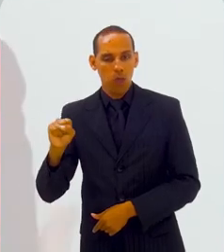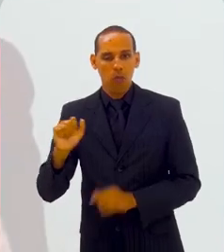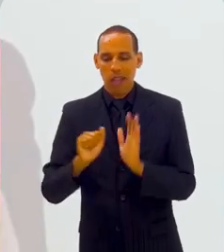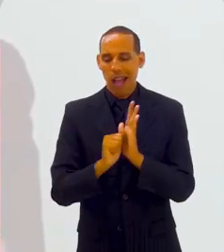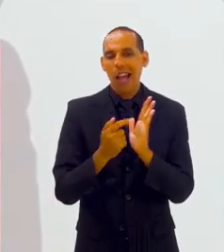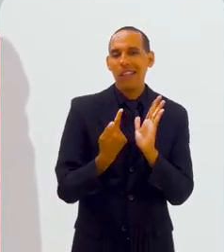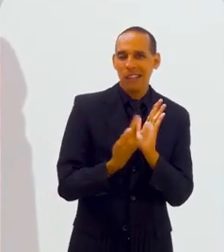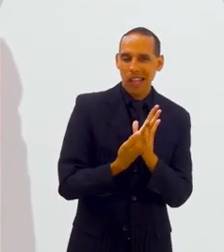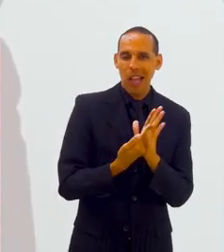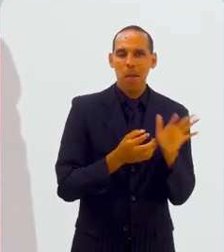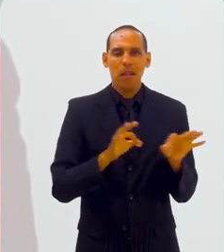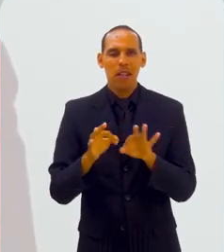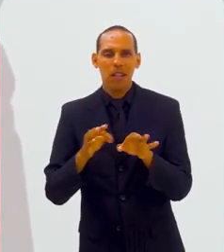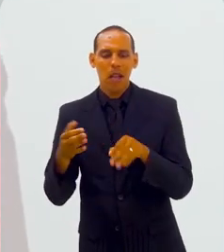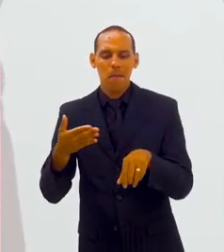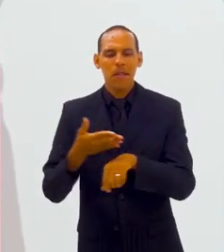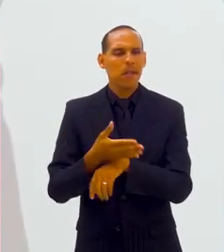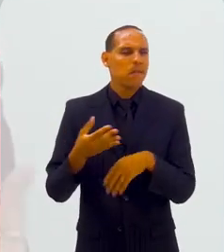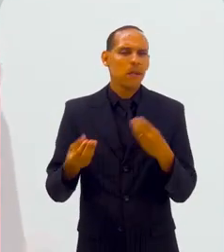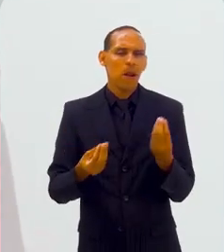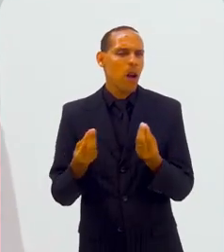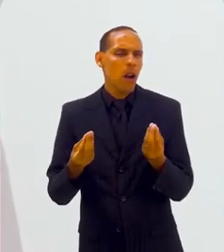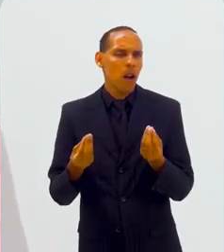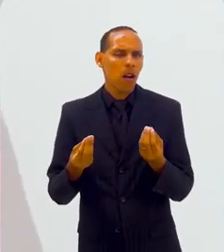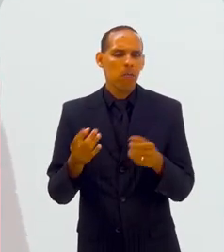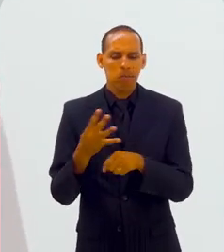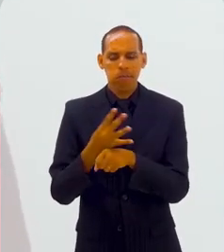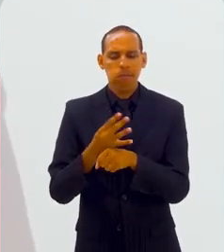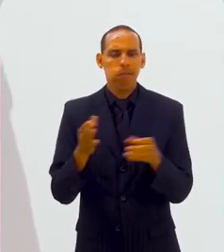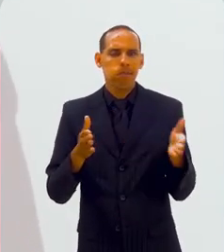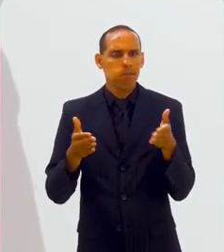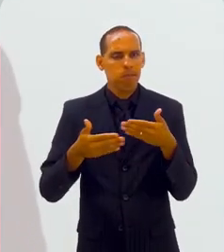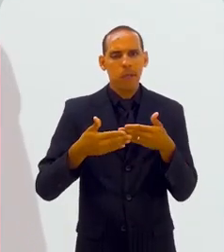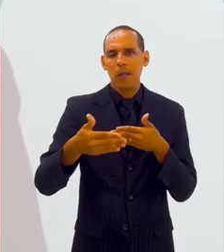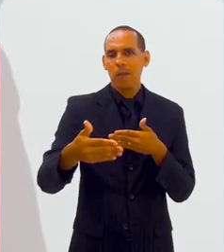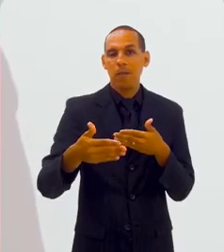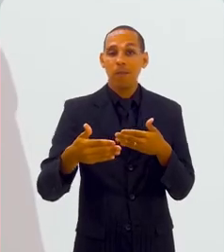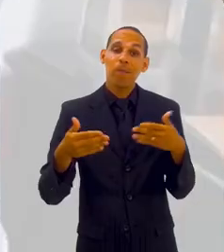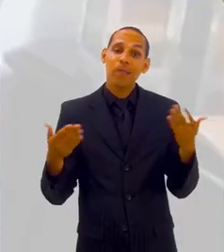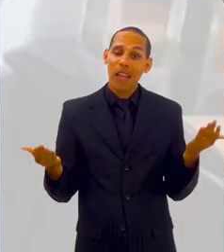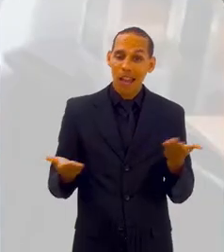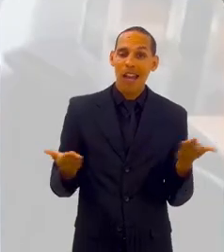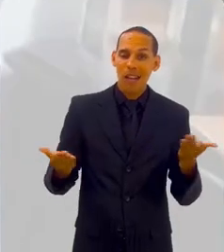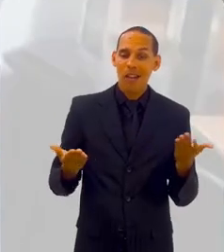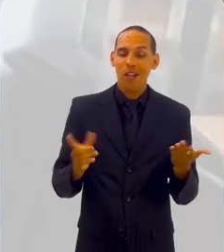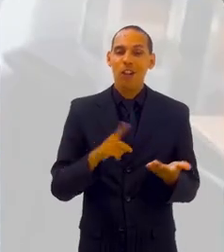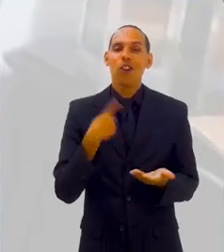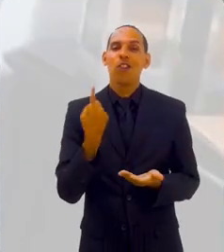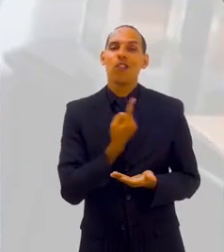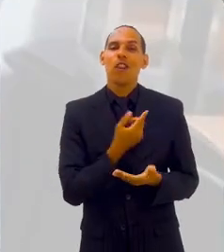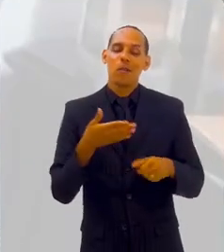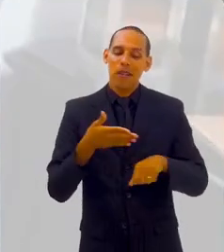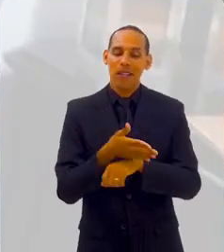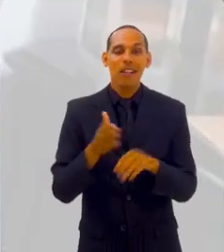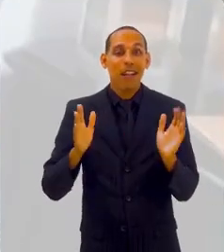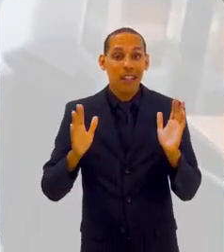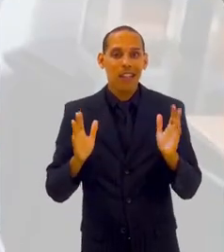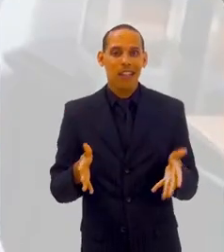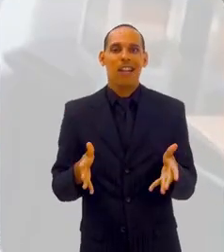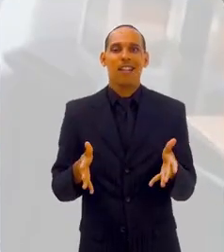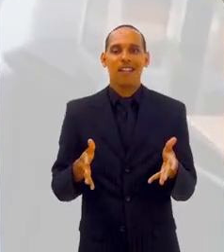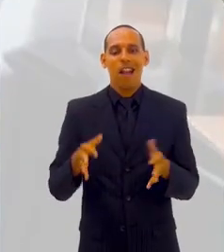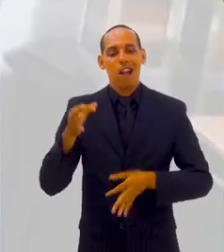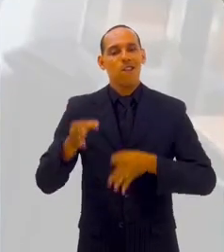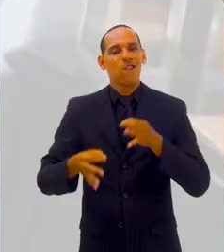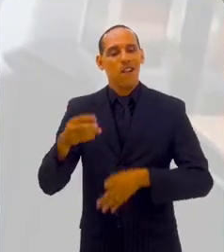dessa agenda e desse planejamento, né, para o desenvolvimento nos próximos 4 anos? Então, desde já, a gente já tá, nós já estamos